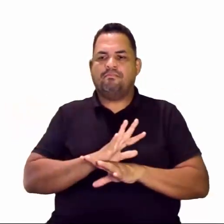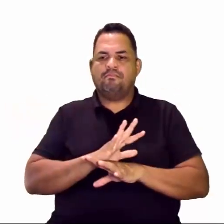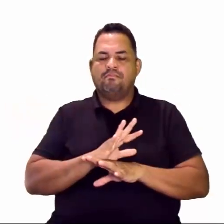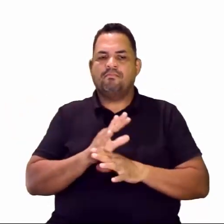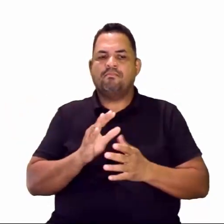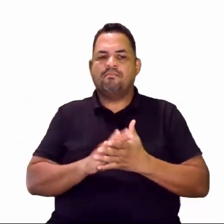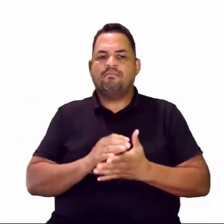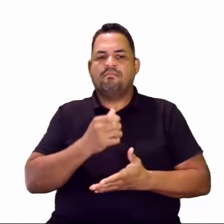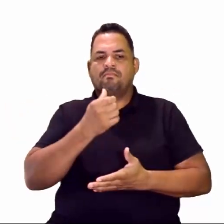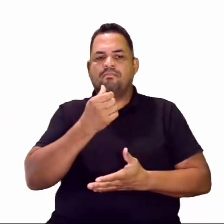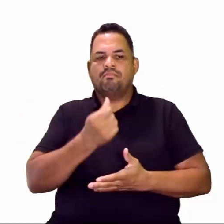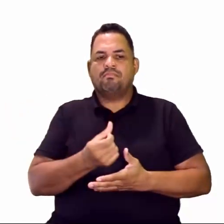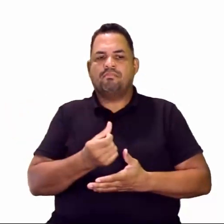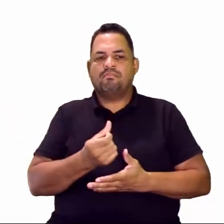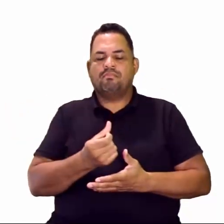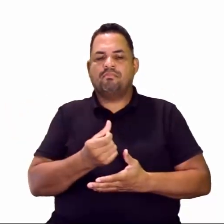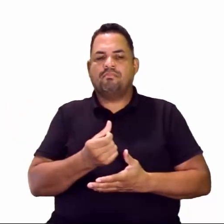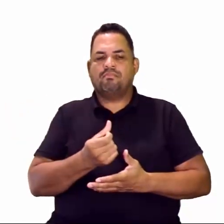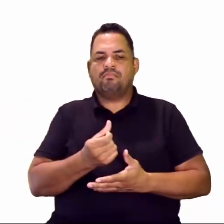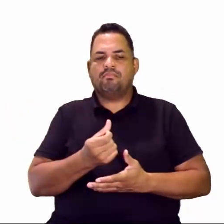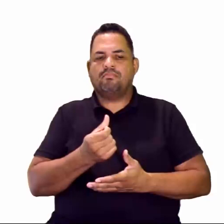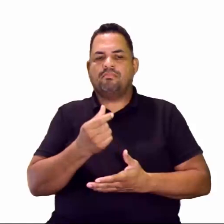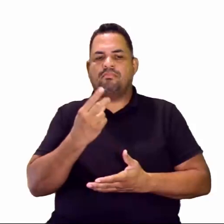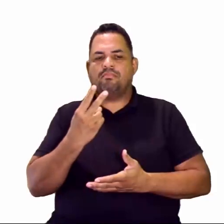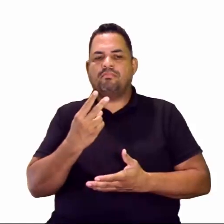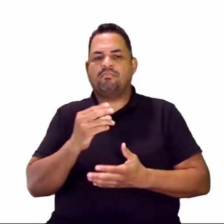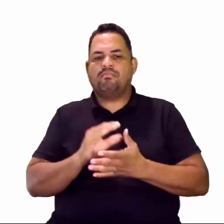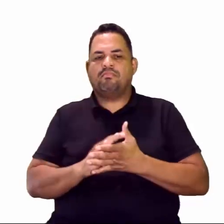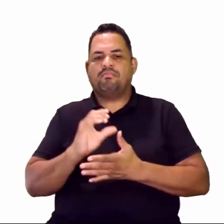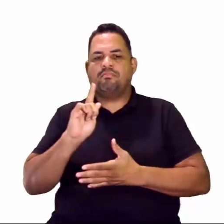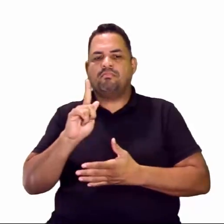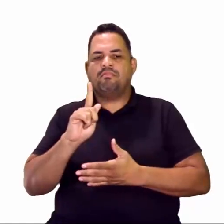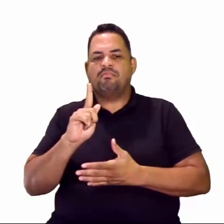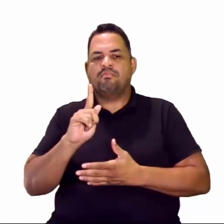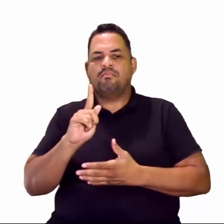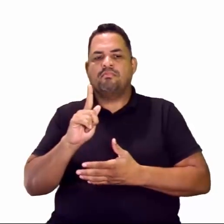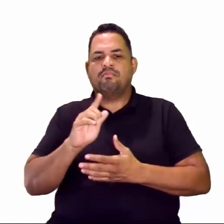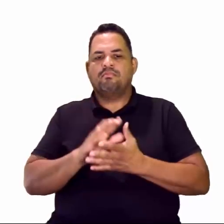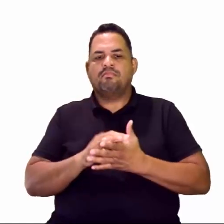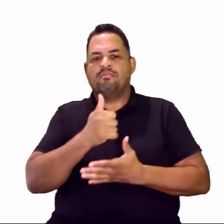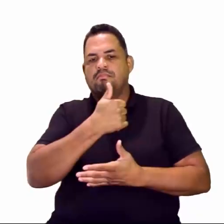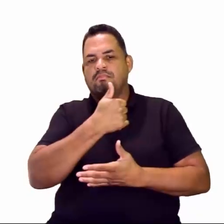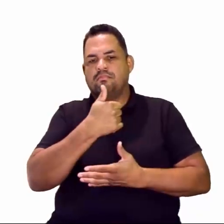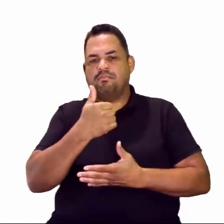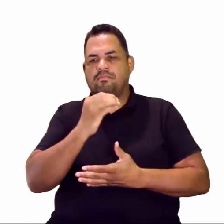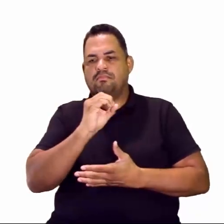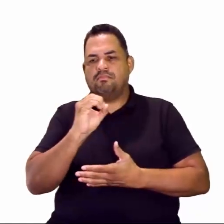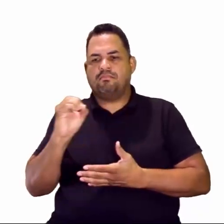oxigênio, 62 gramas de etileno glicol corresponde a